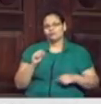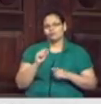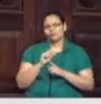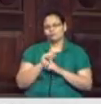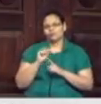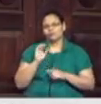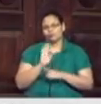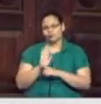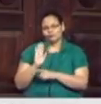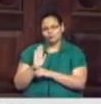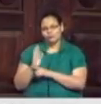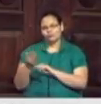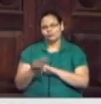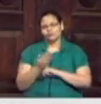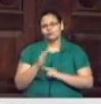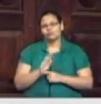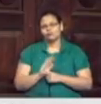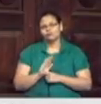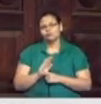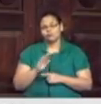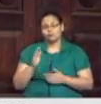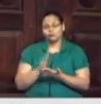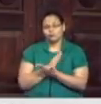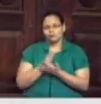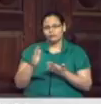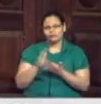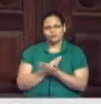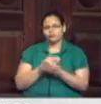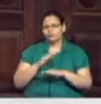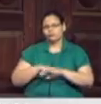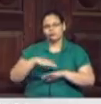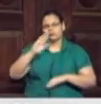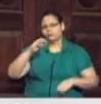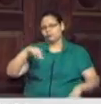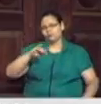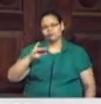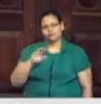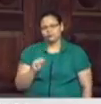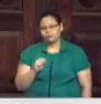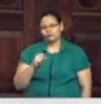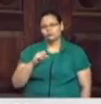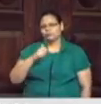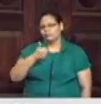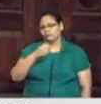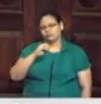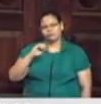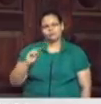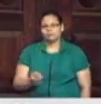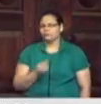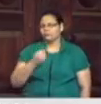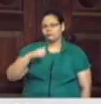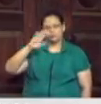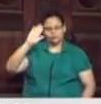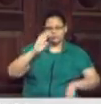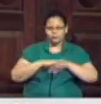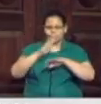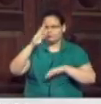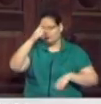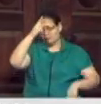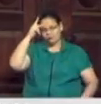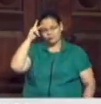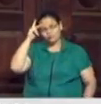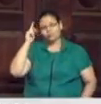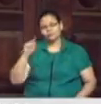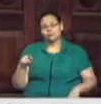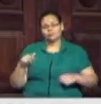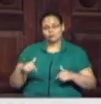Rio de Janeiro, nós falamos de algumas dezenas de milhares ou mais de uma centena de milhares de pessoas que